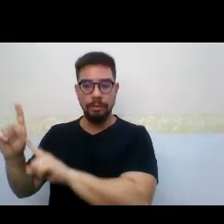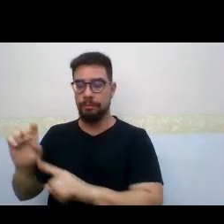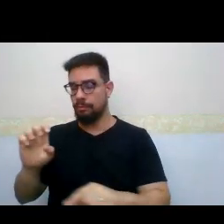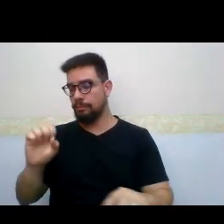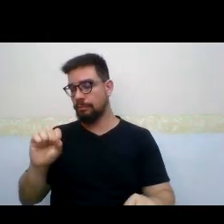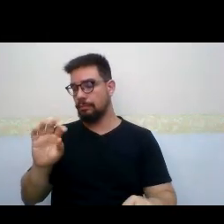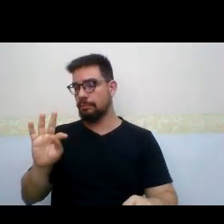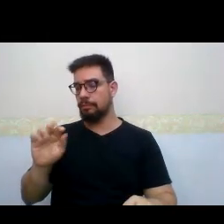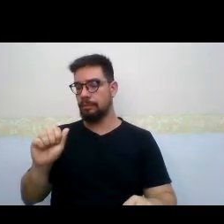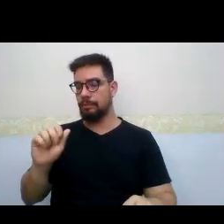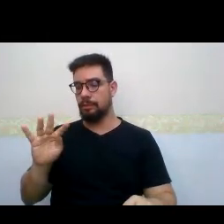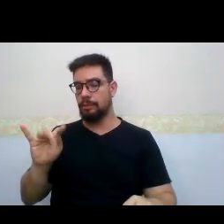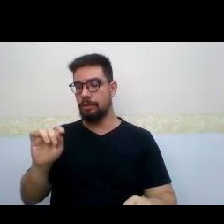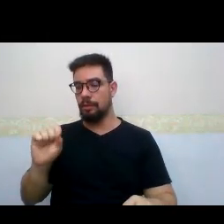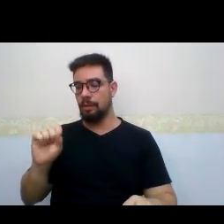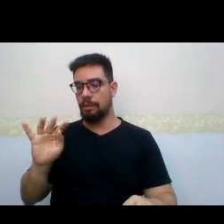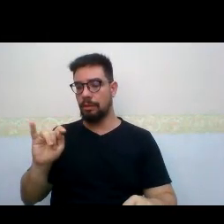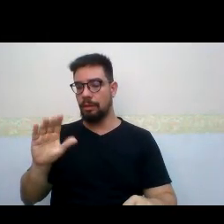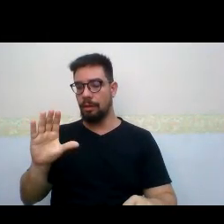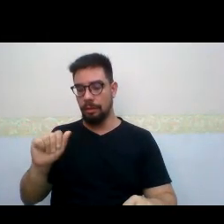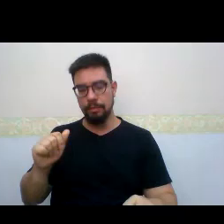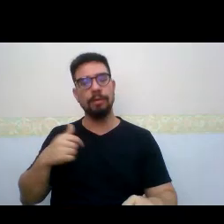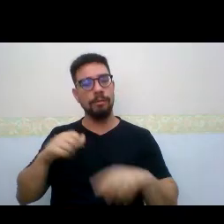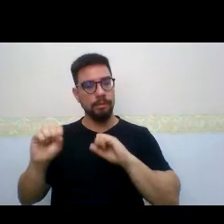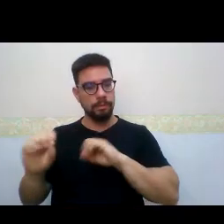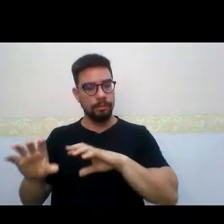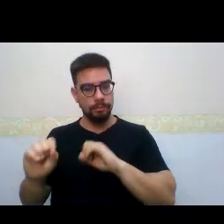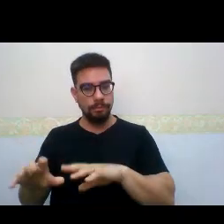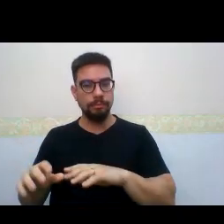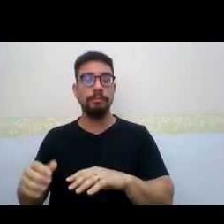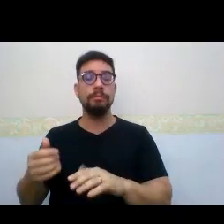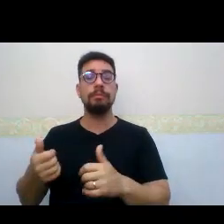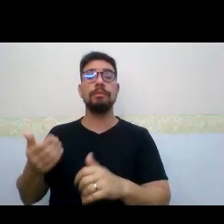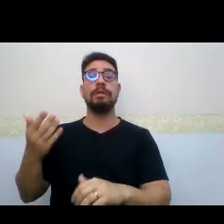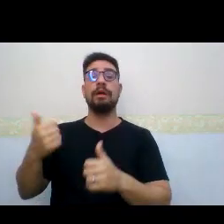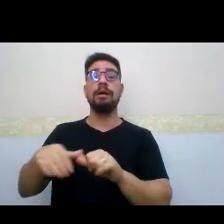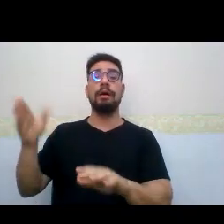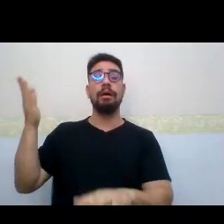peguei a disciplina estava com essa má fama.